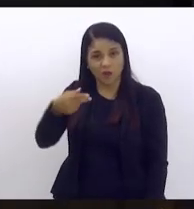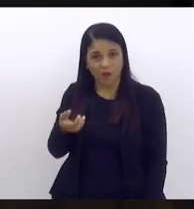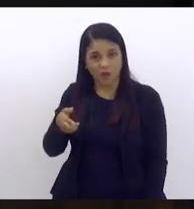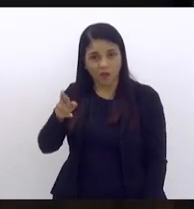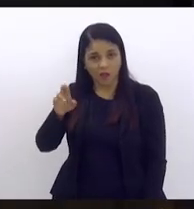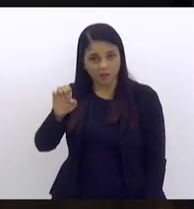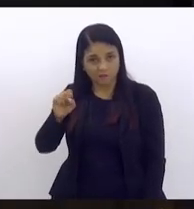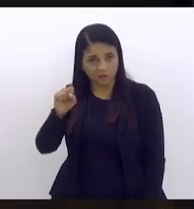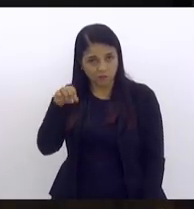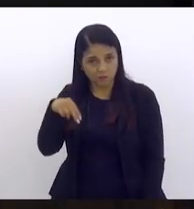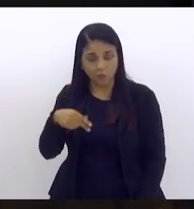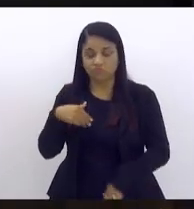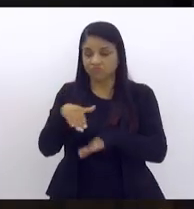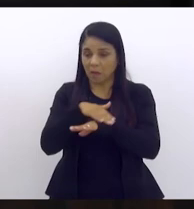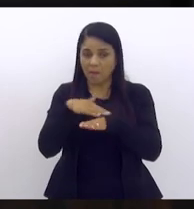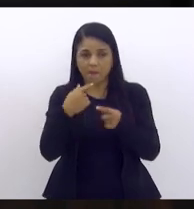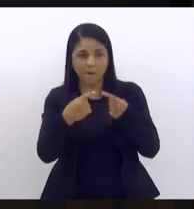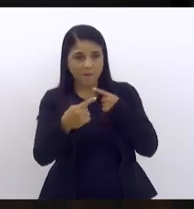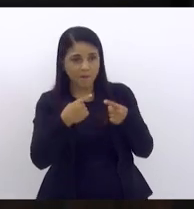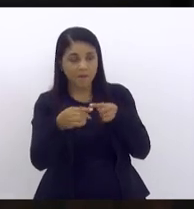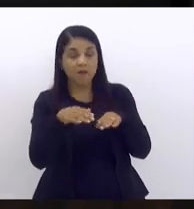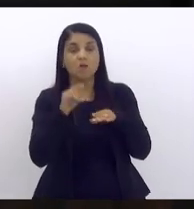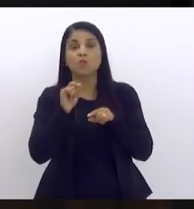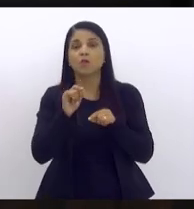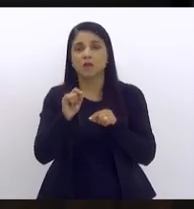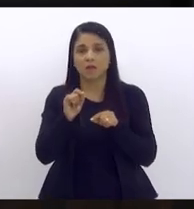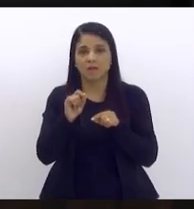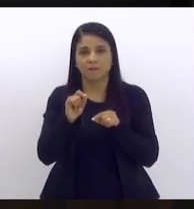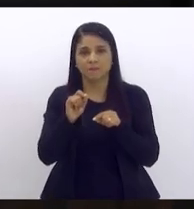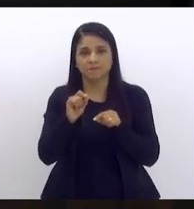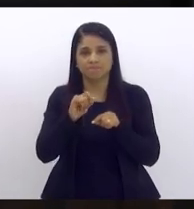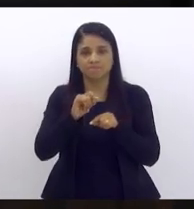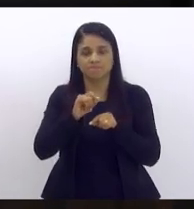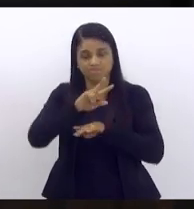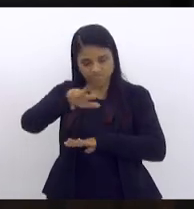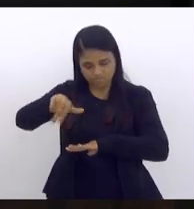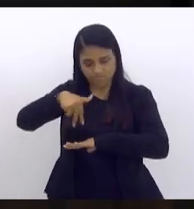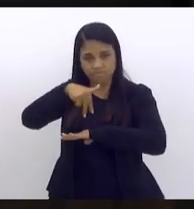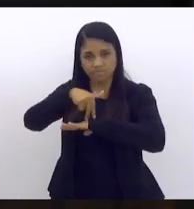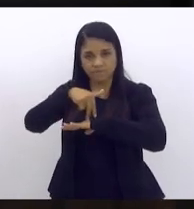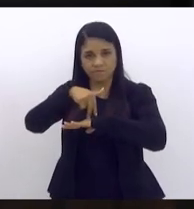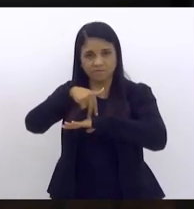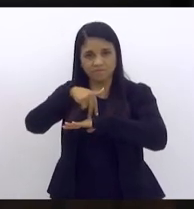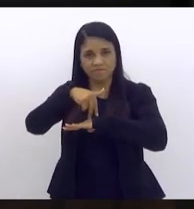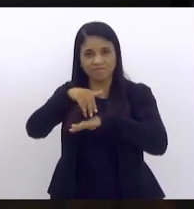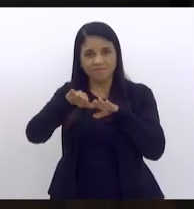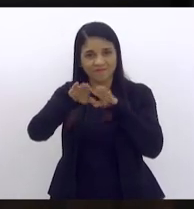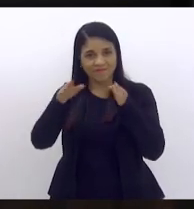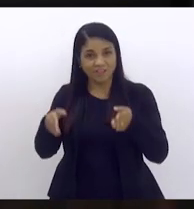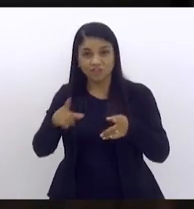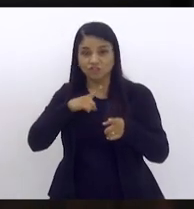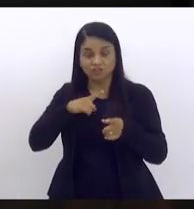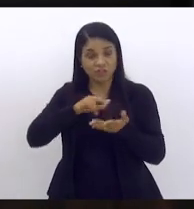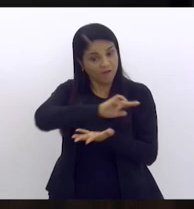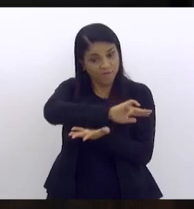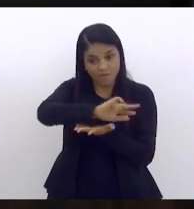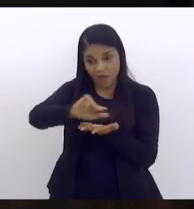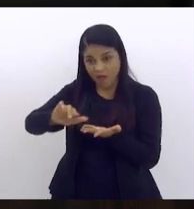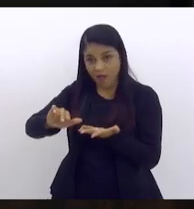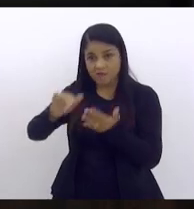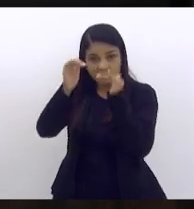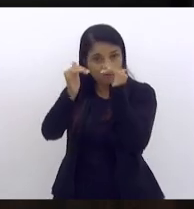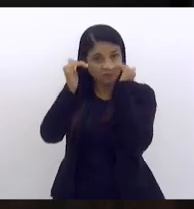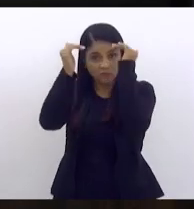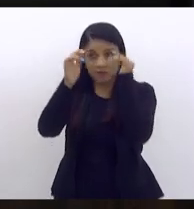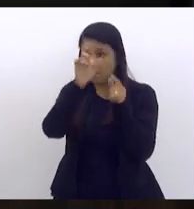exatamente sobre isso, sobre a questão de que no palanque havia diversas outras autoridades, ali